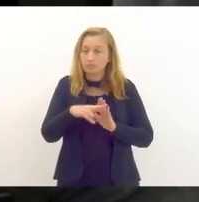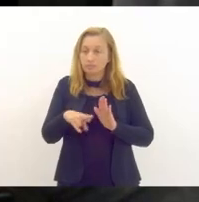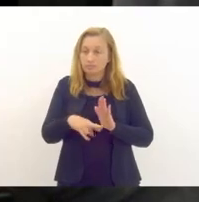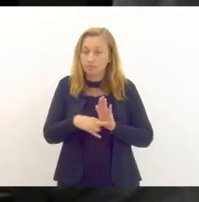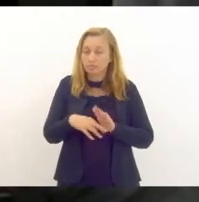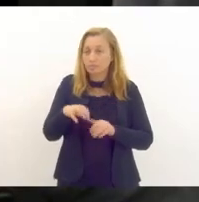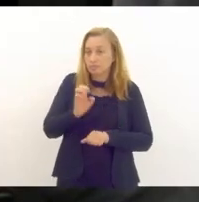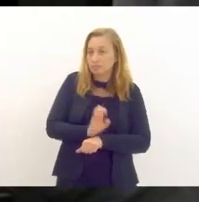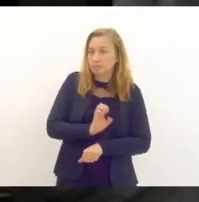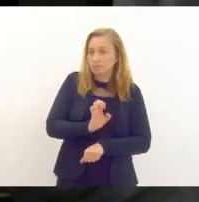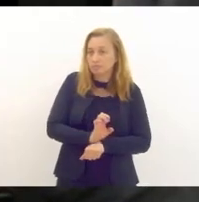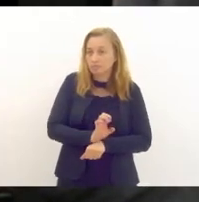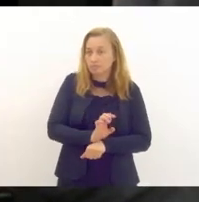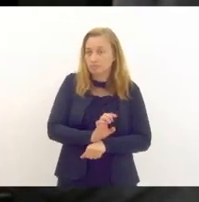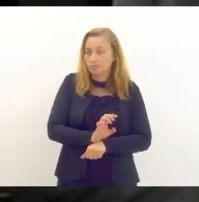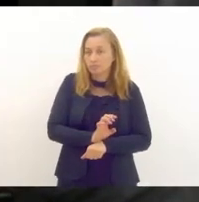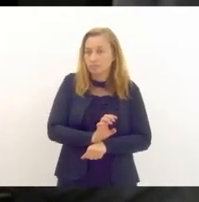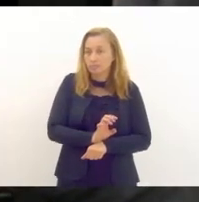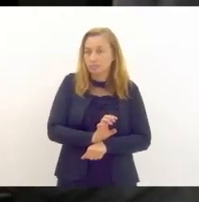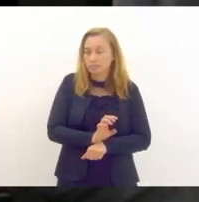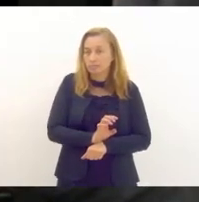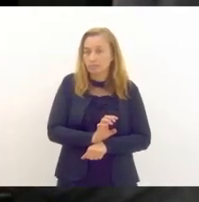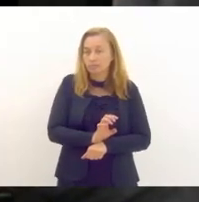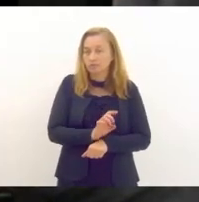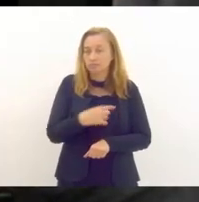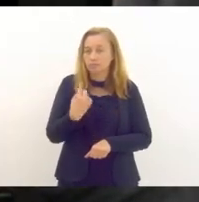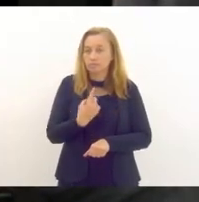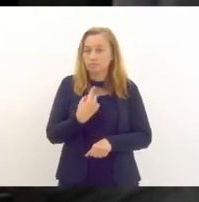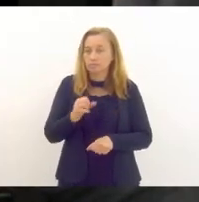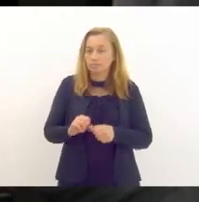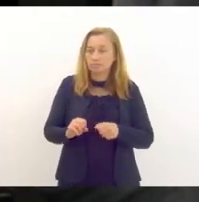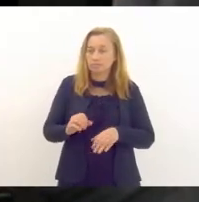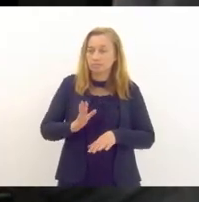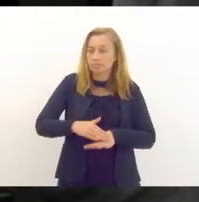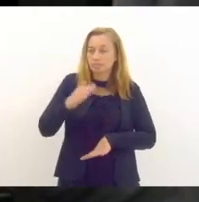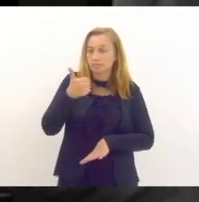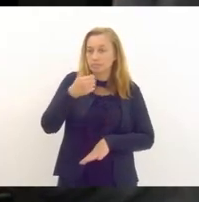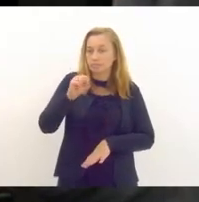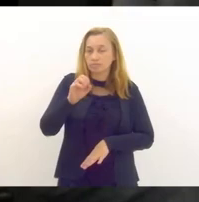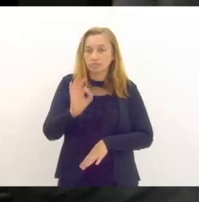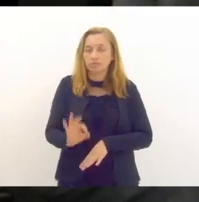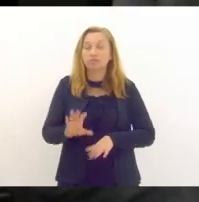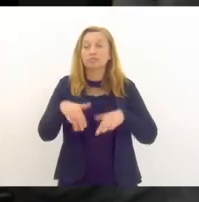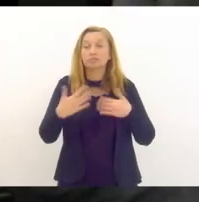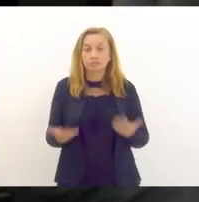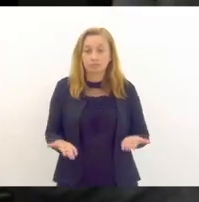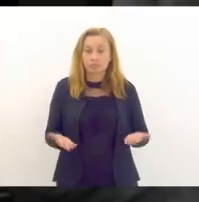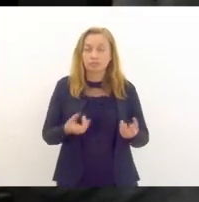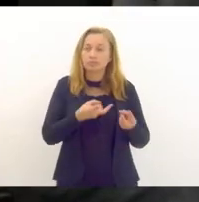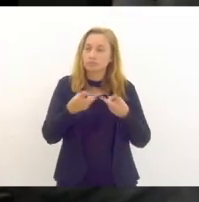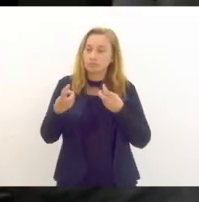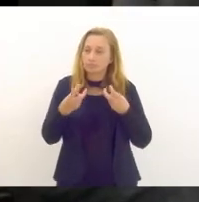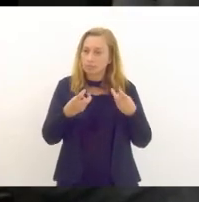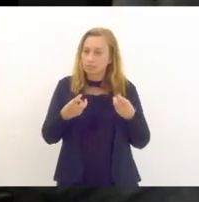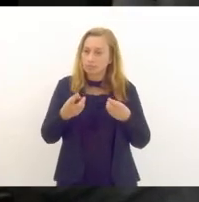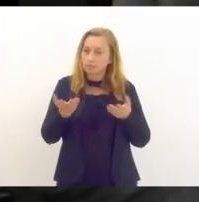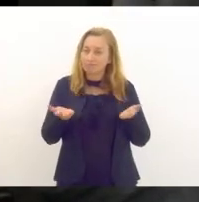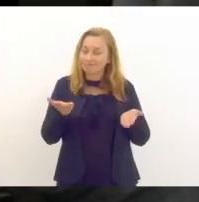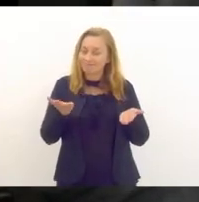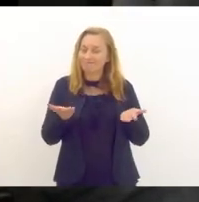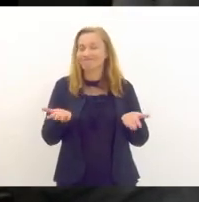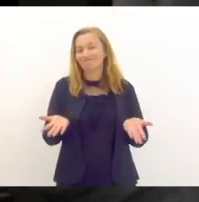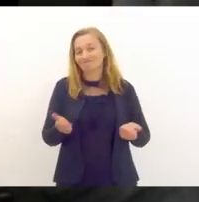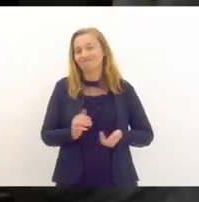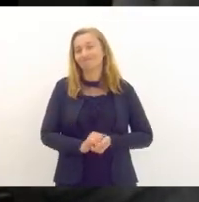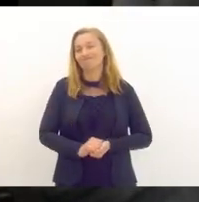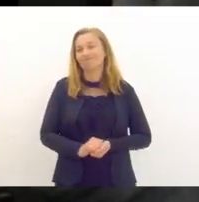em conflito não permitiria que nós aplicassemos algo acima dos 18% então observem a estabilidade